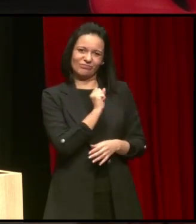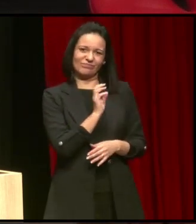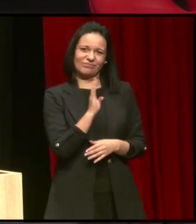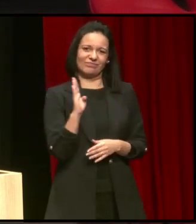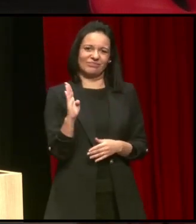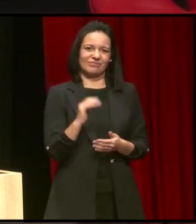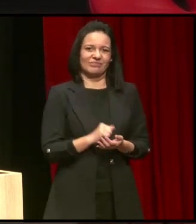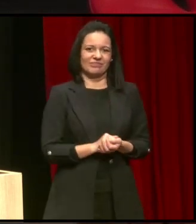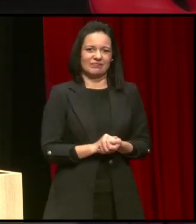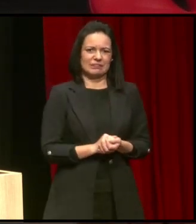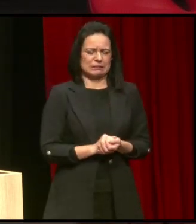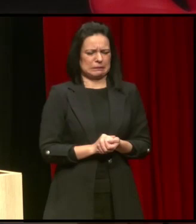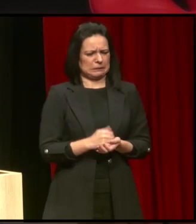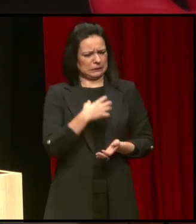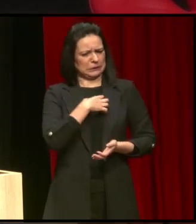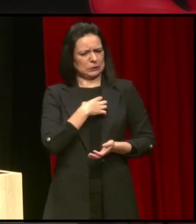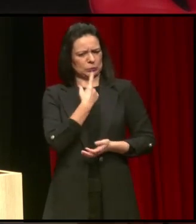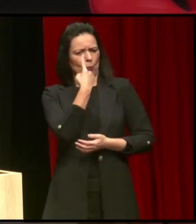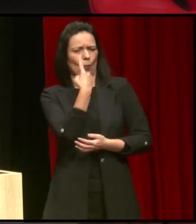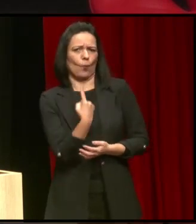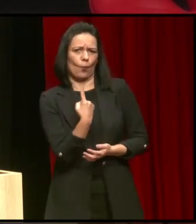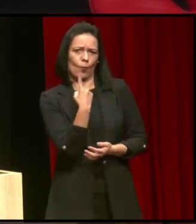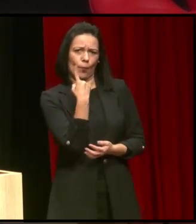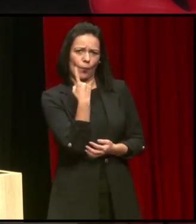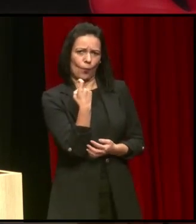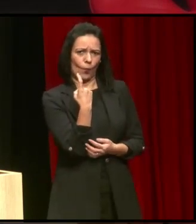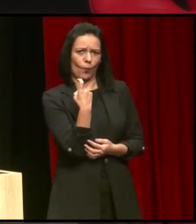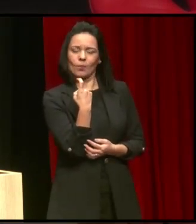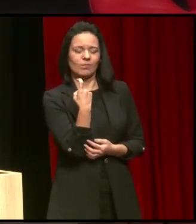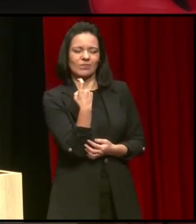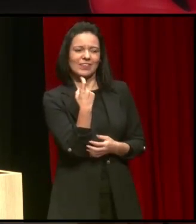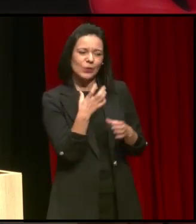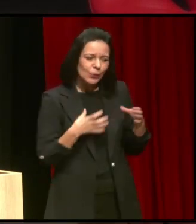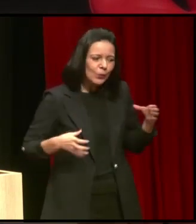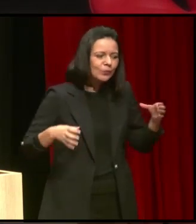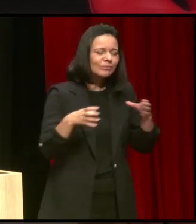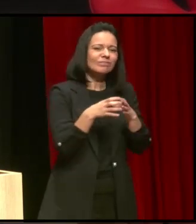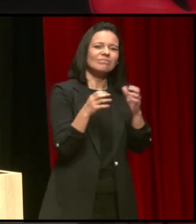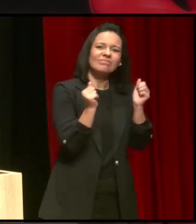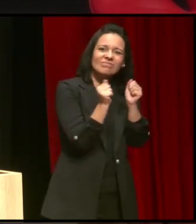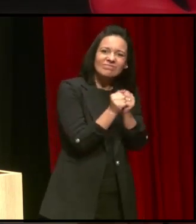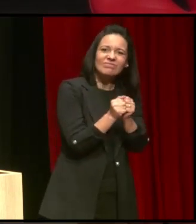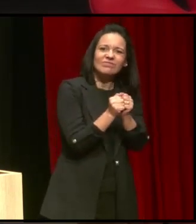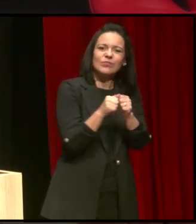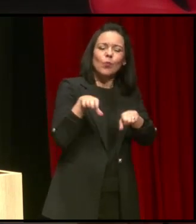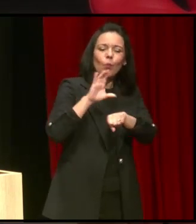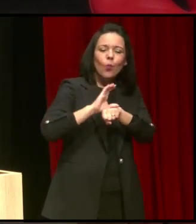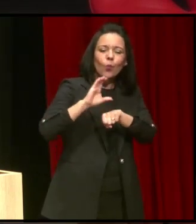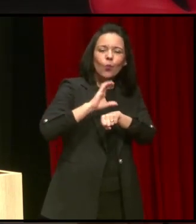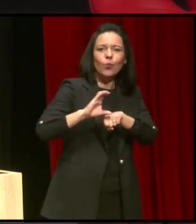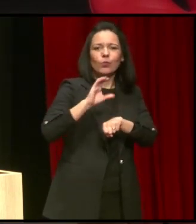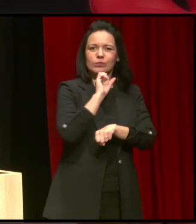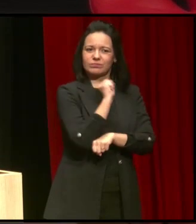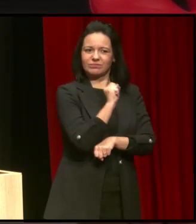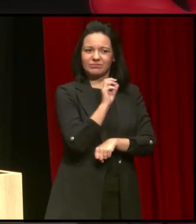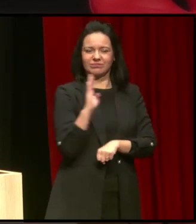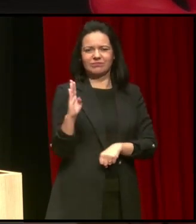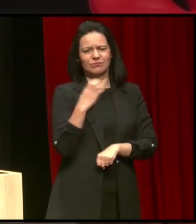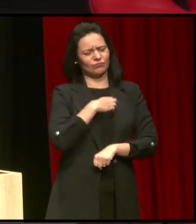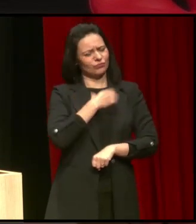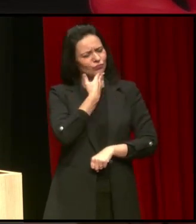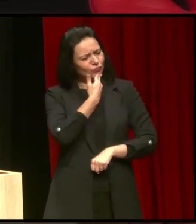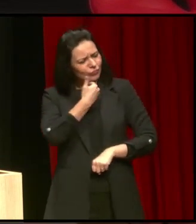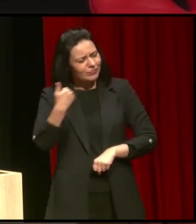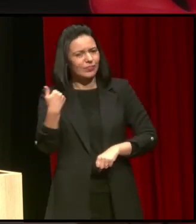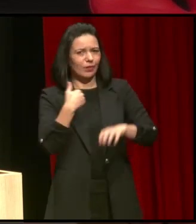curso de alguém, é o curso da Sociedade da Bíblia, para a gente aprender uma tarefa a fazer melhor,